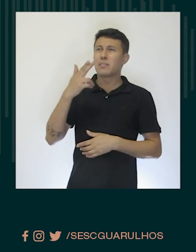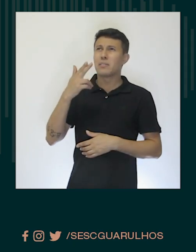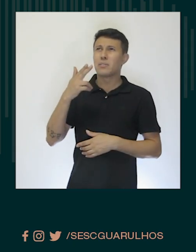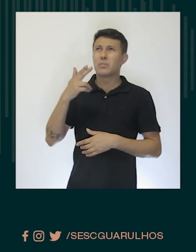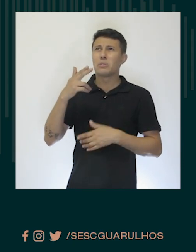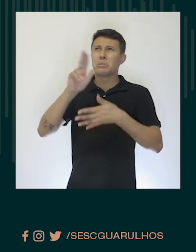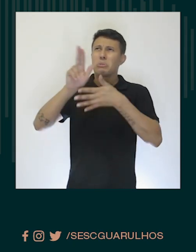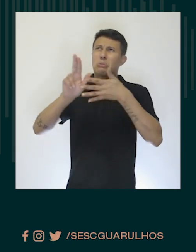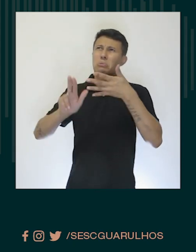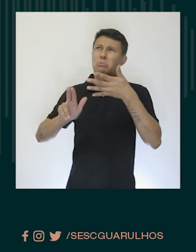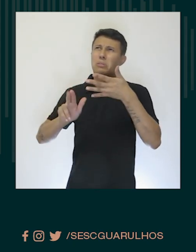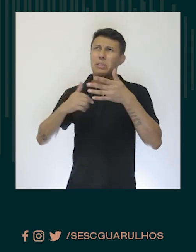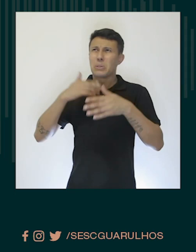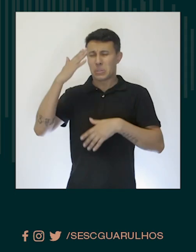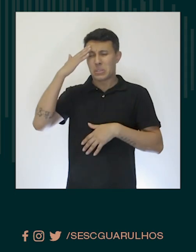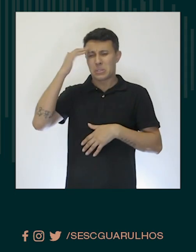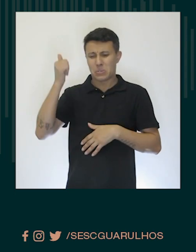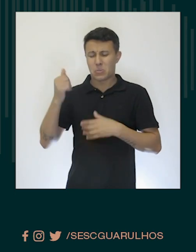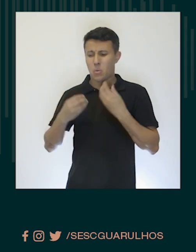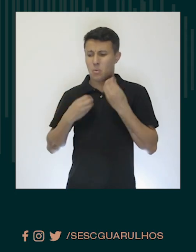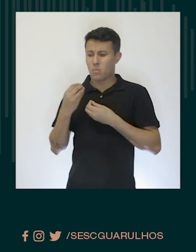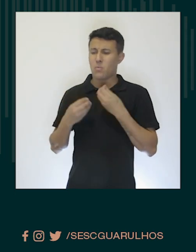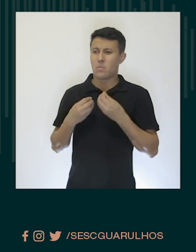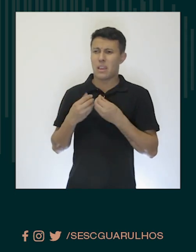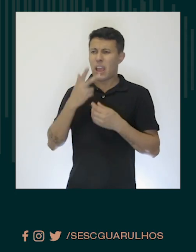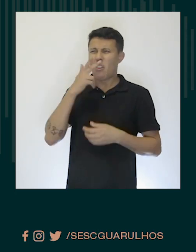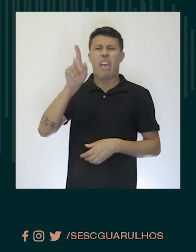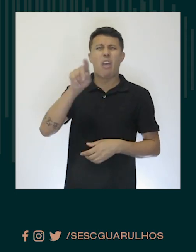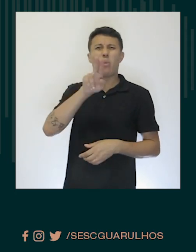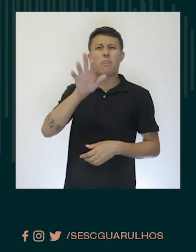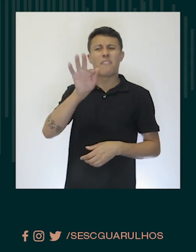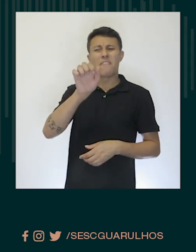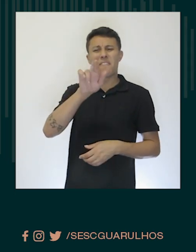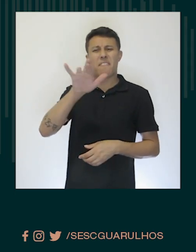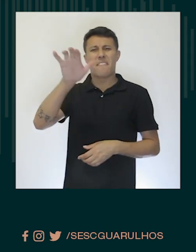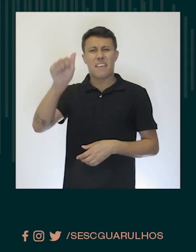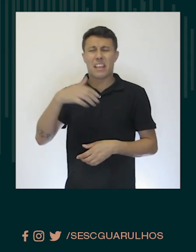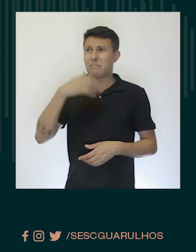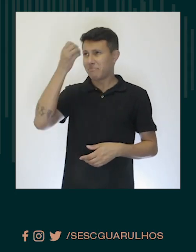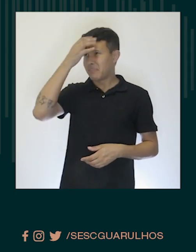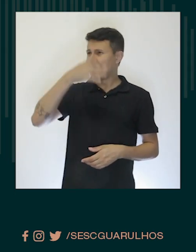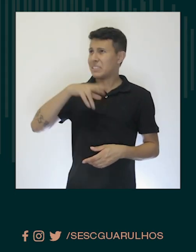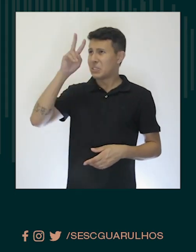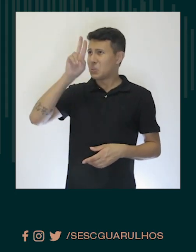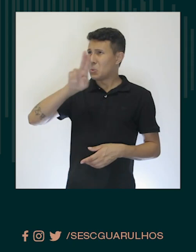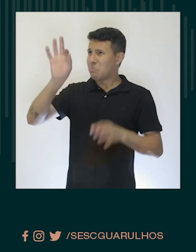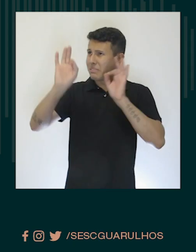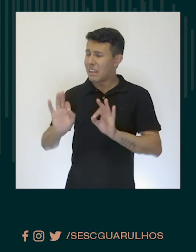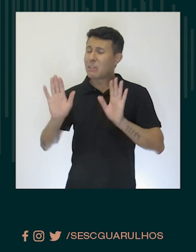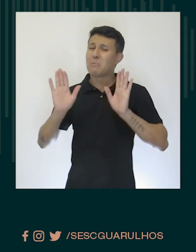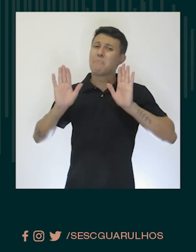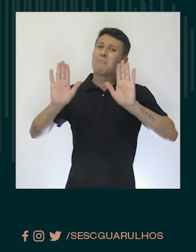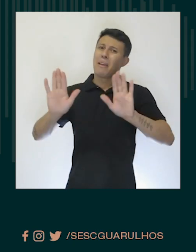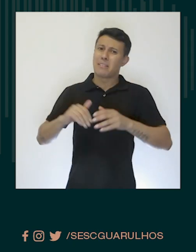o nome, é o Zózimo, é o Centro, acho que é Zózimo Ferreira. Agora eu não sei se eu falei o nome